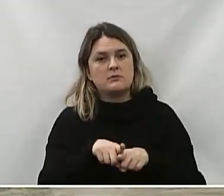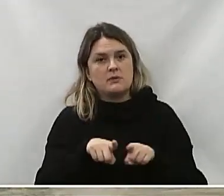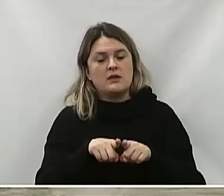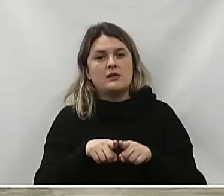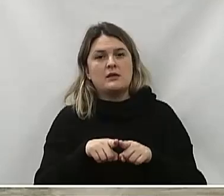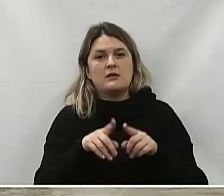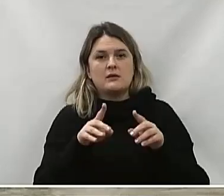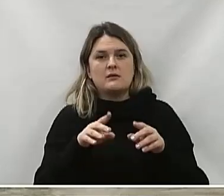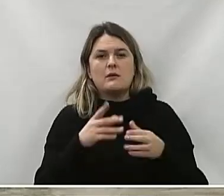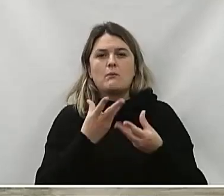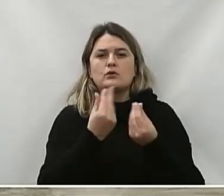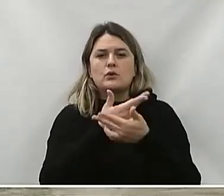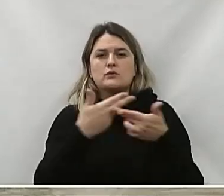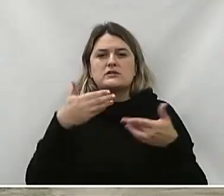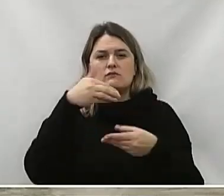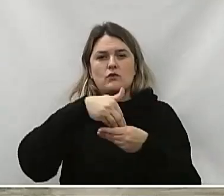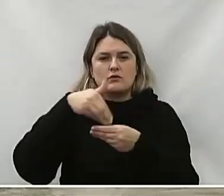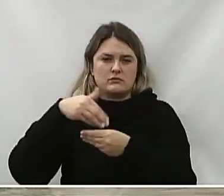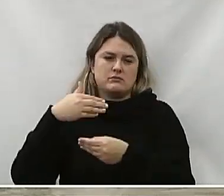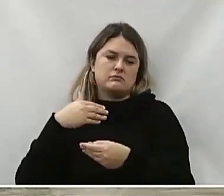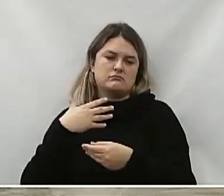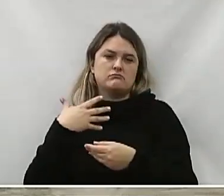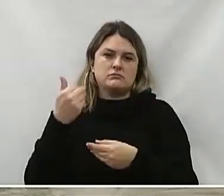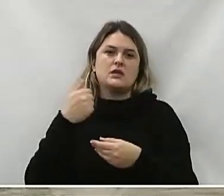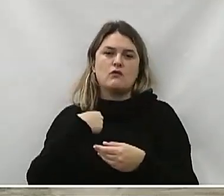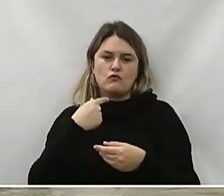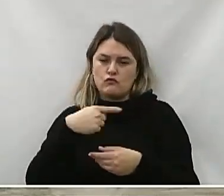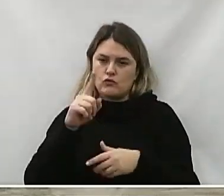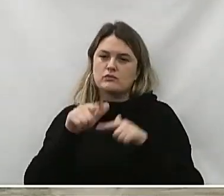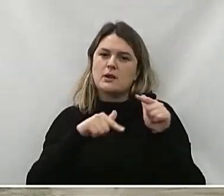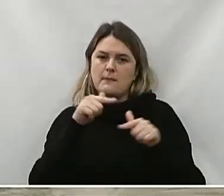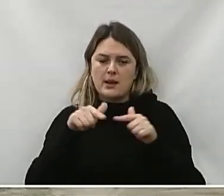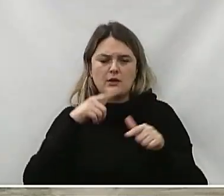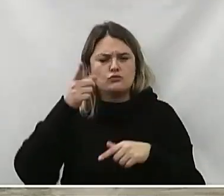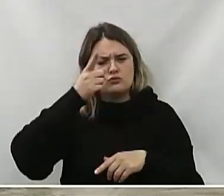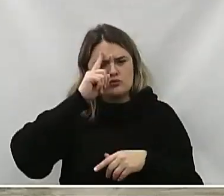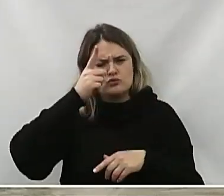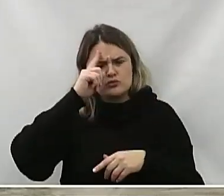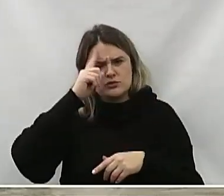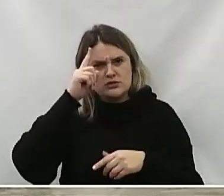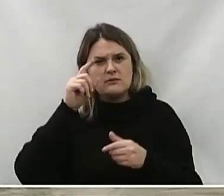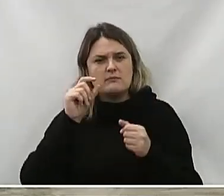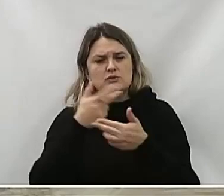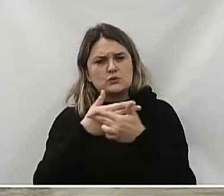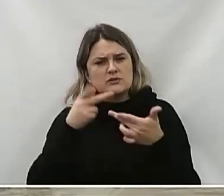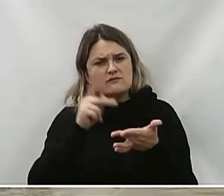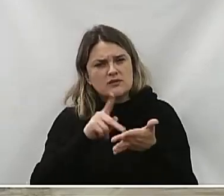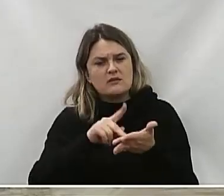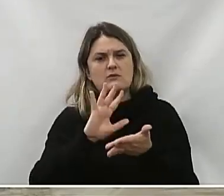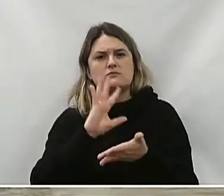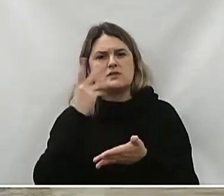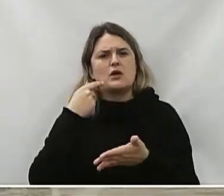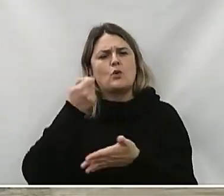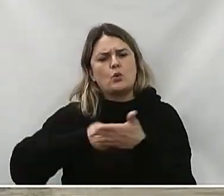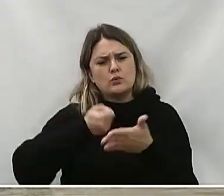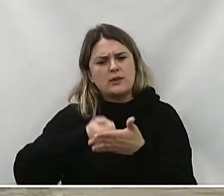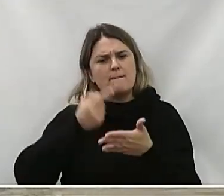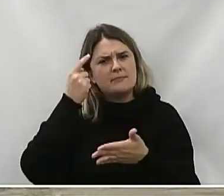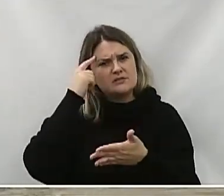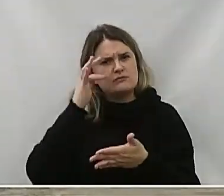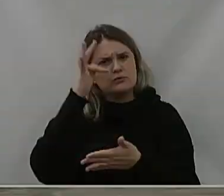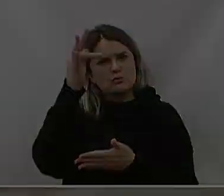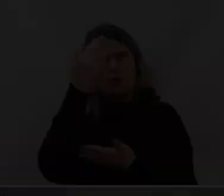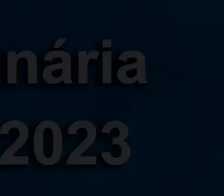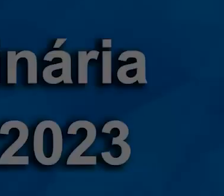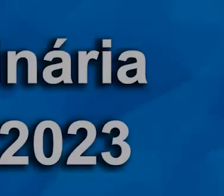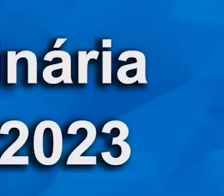pelo votante de voto que eu recebi Estarei sim trabalhando dia após dia para se tornar realidade Então vamos à luta é uma enfrente